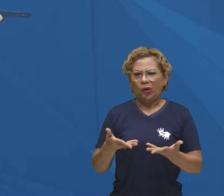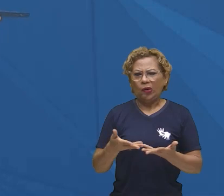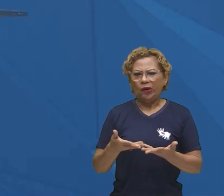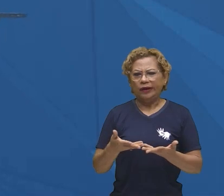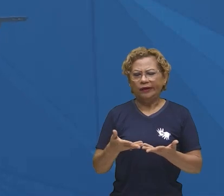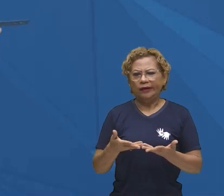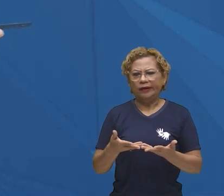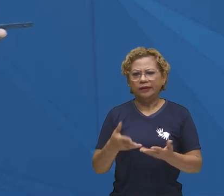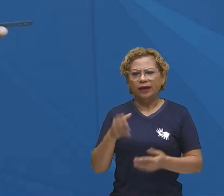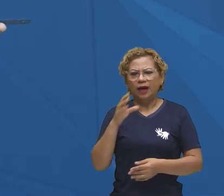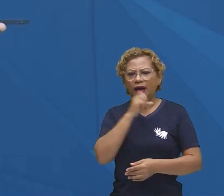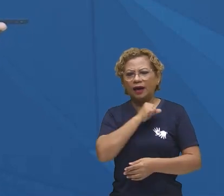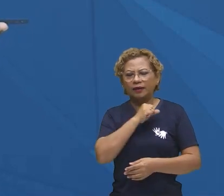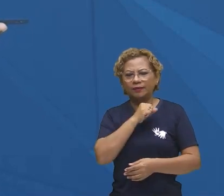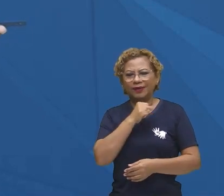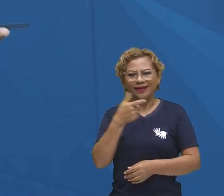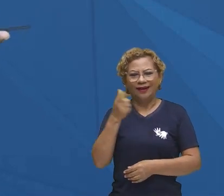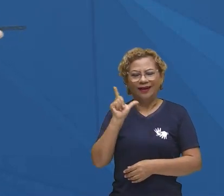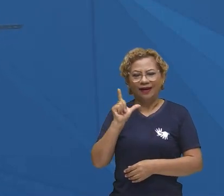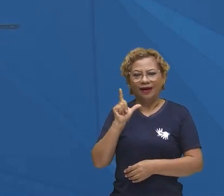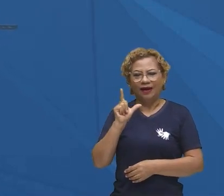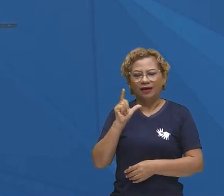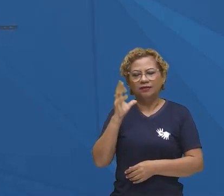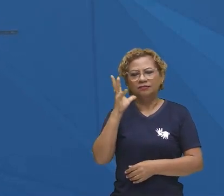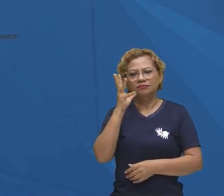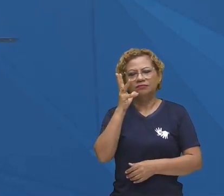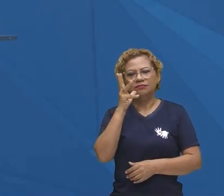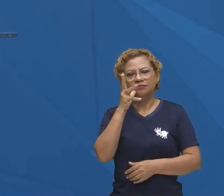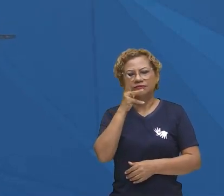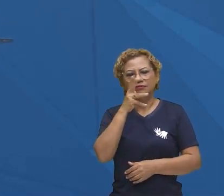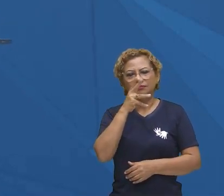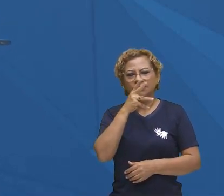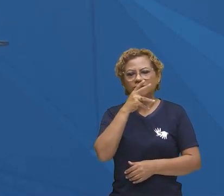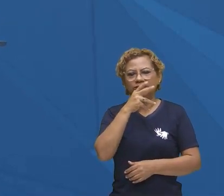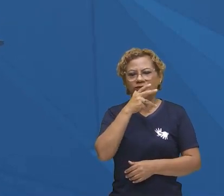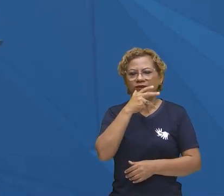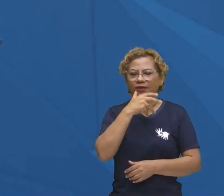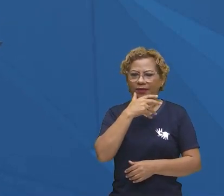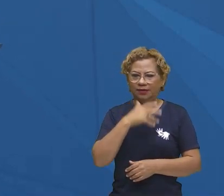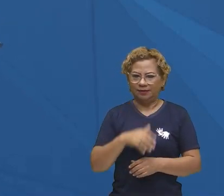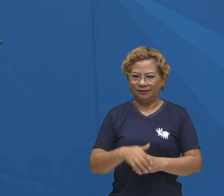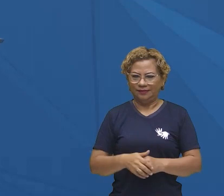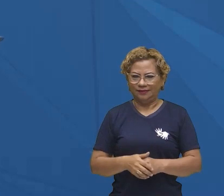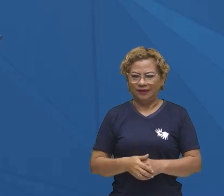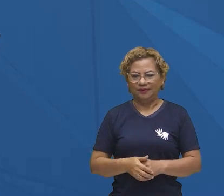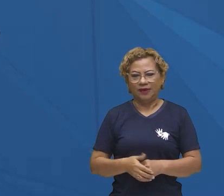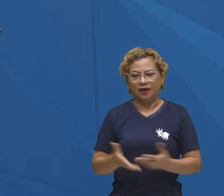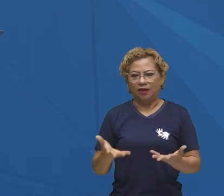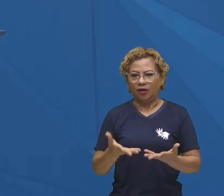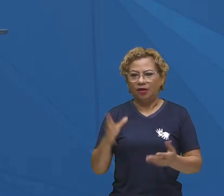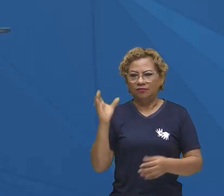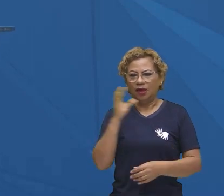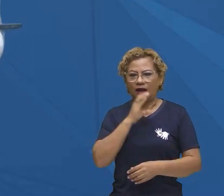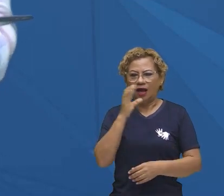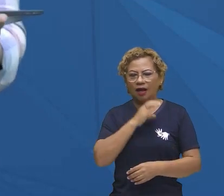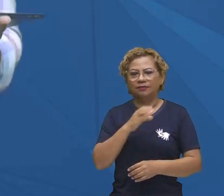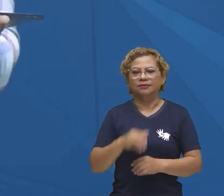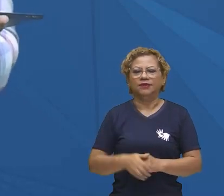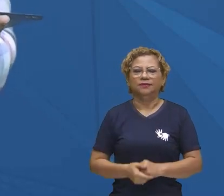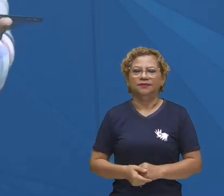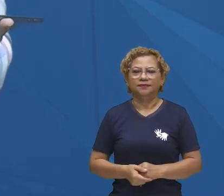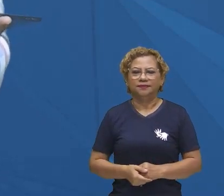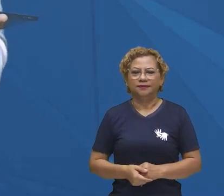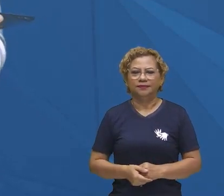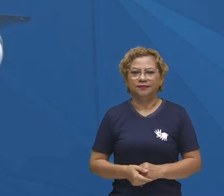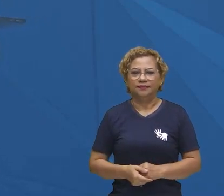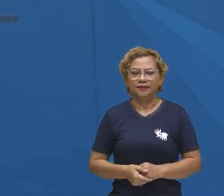se geolocalizar, ir até você e deixar você até o seu destino. Então, olha só que legal,